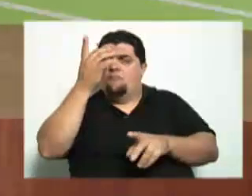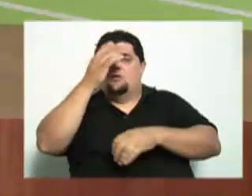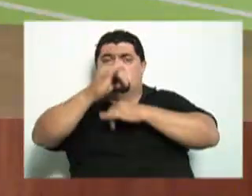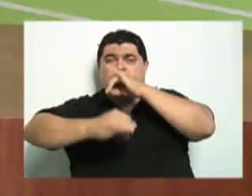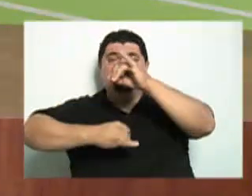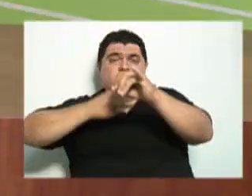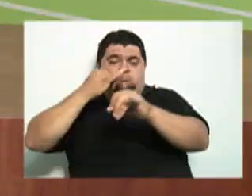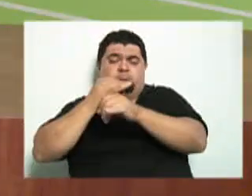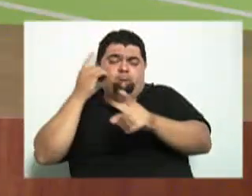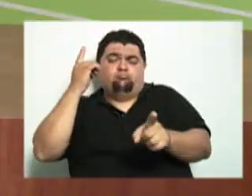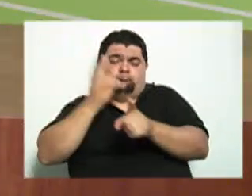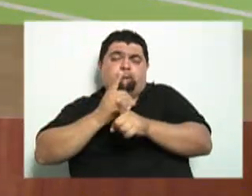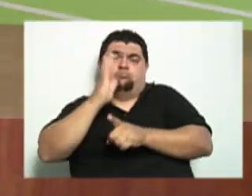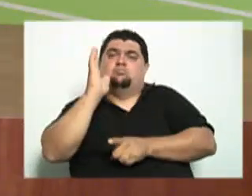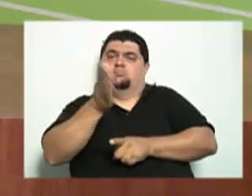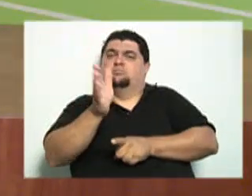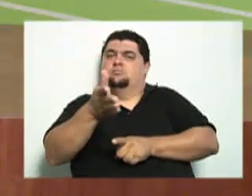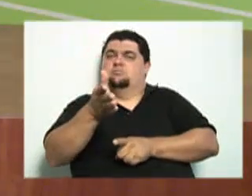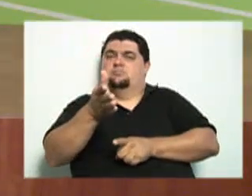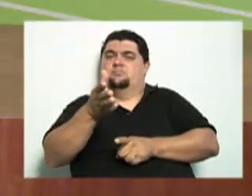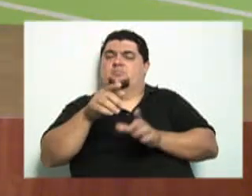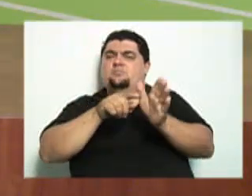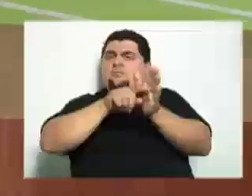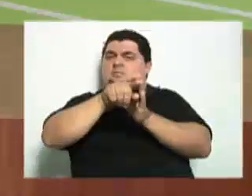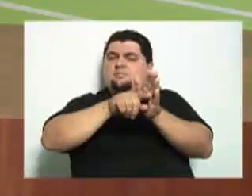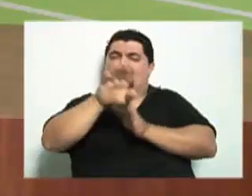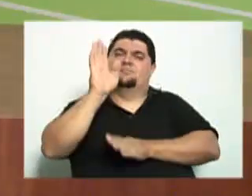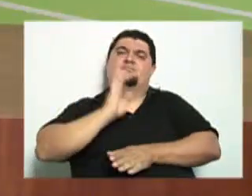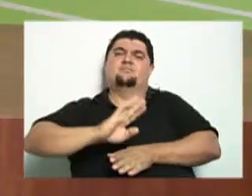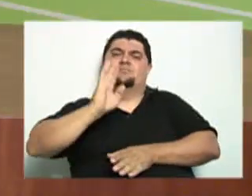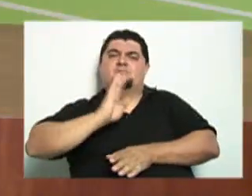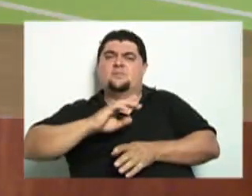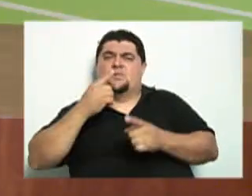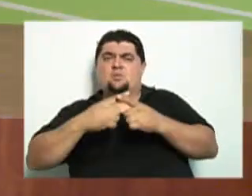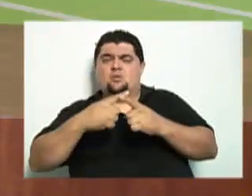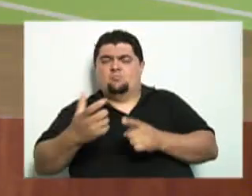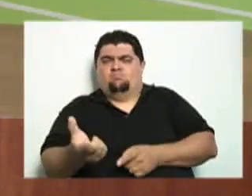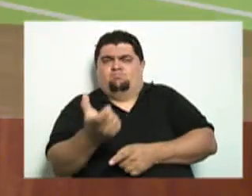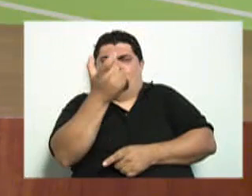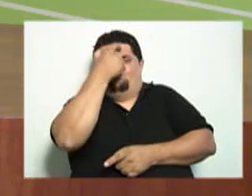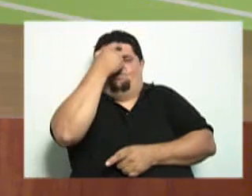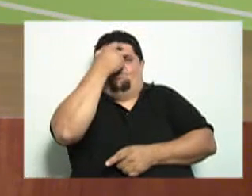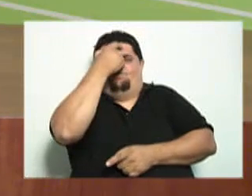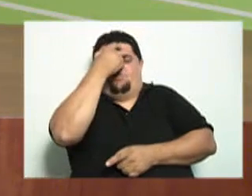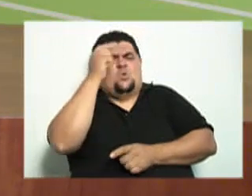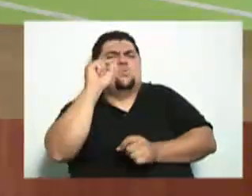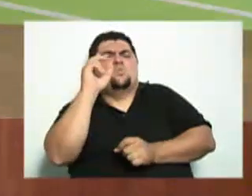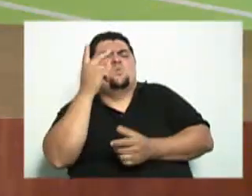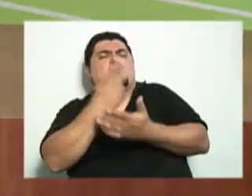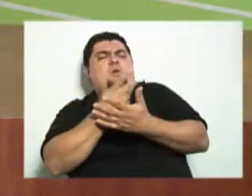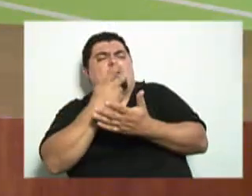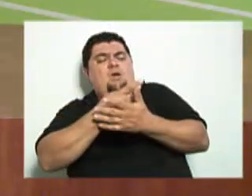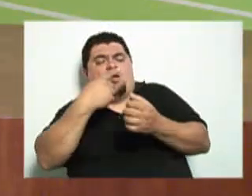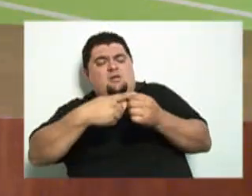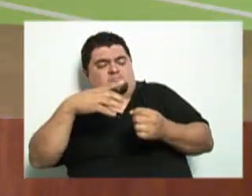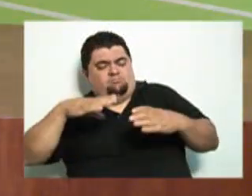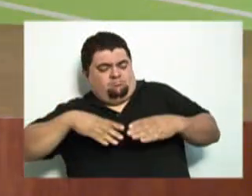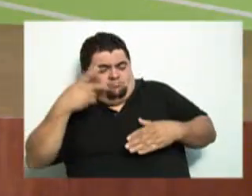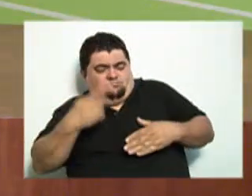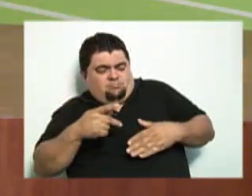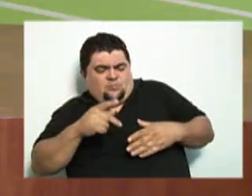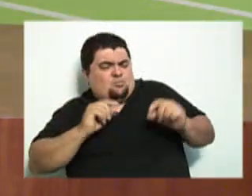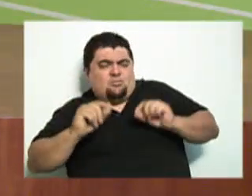internet e é uma pesquisa bacana para dar mais consciência do que está errado no seu município, o que está indo